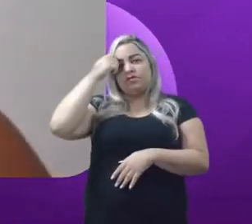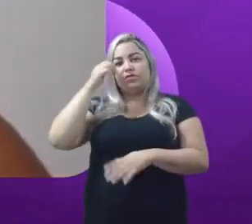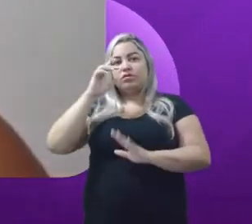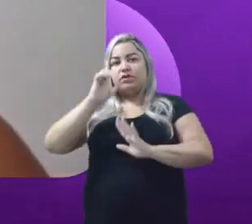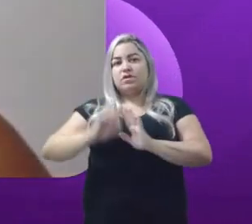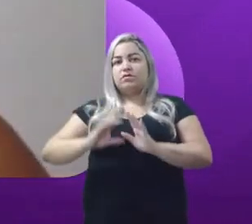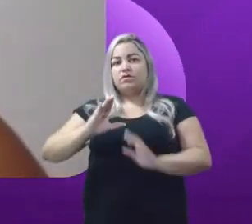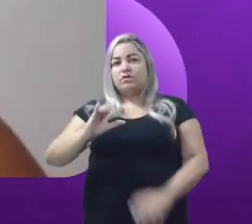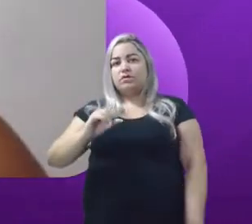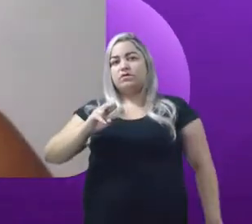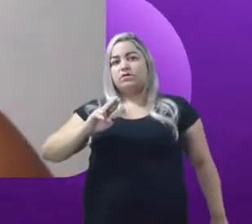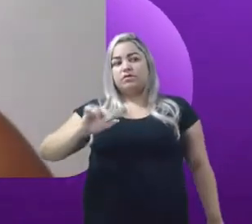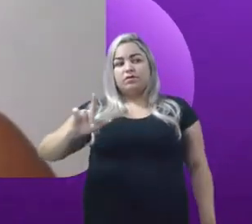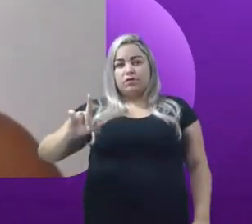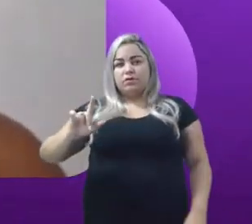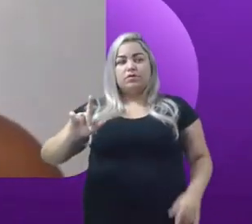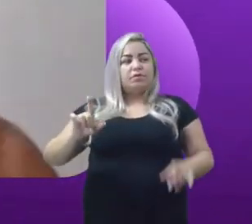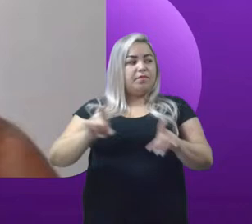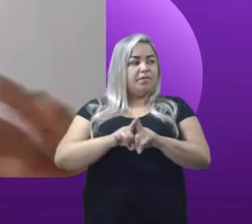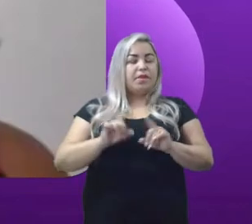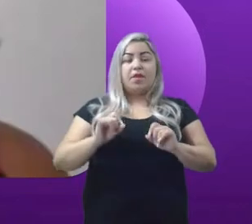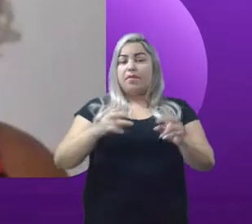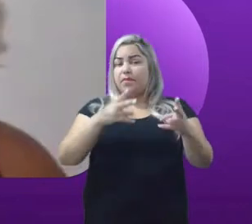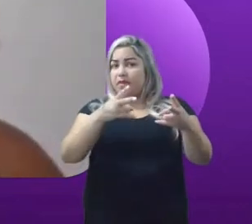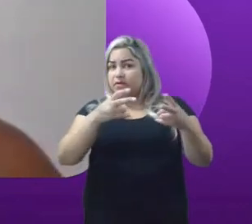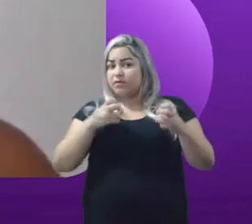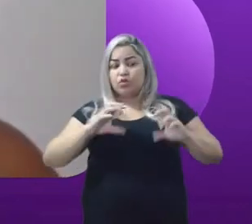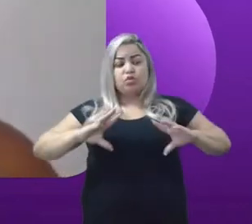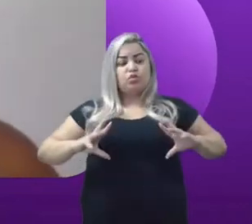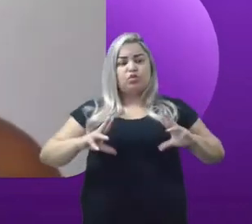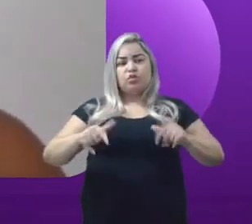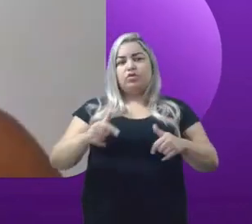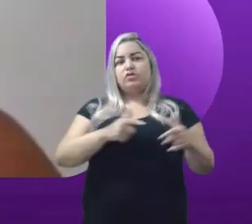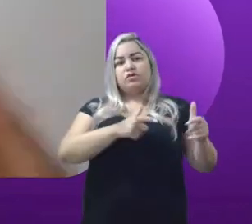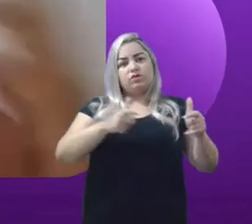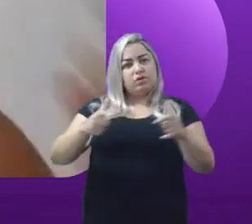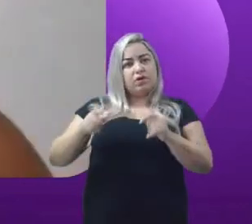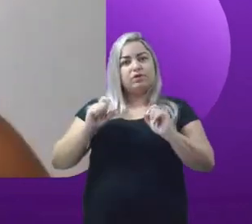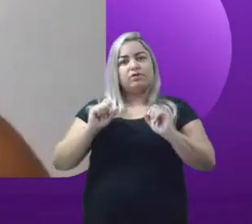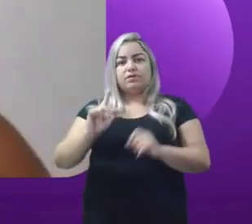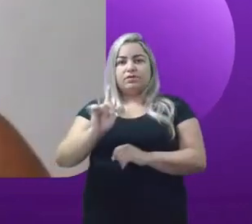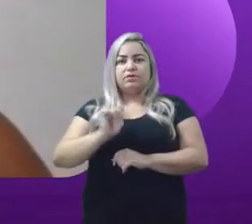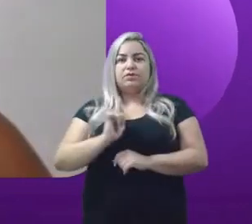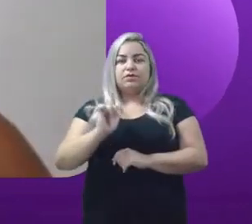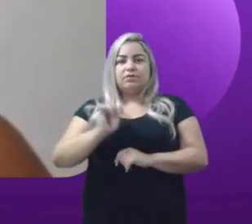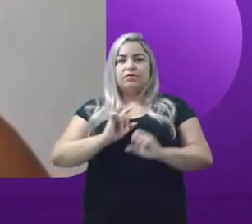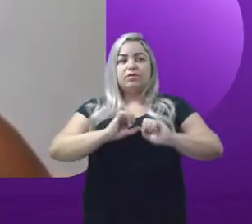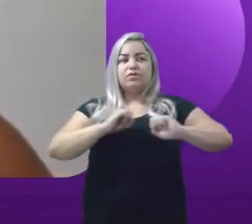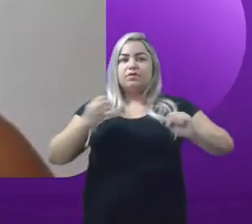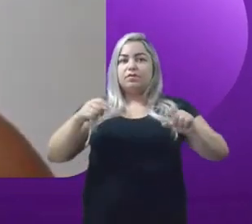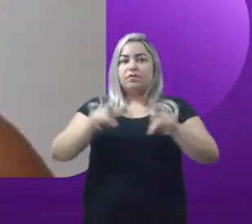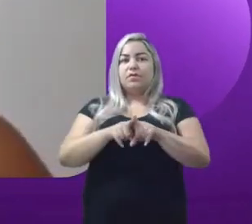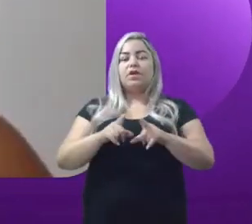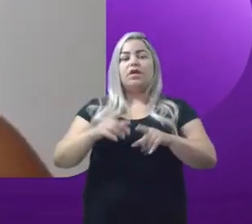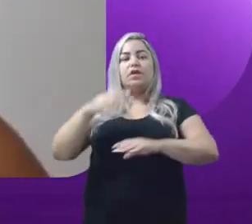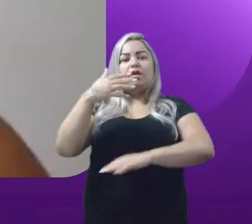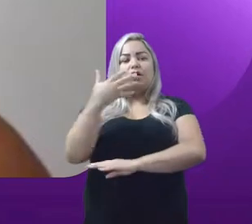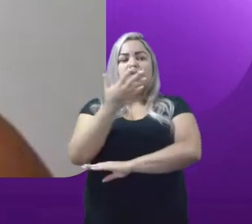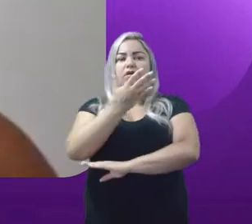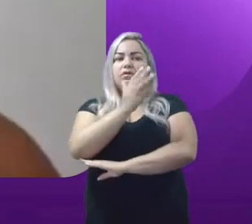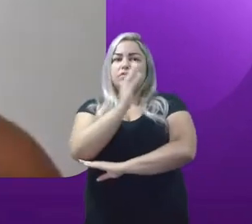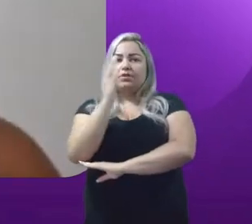começam a levantar essas informações e percebem que todas as áreas onde tem grandes danos ambientais